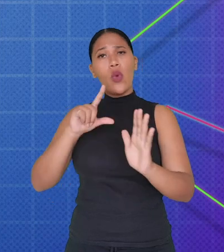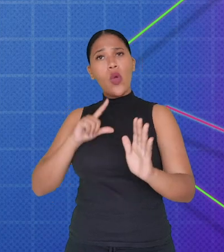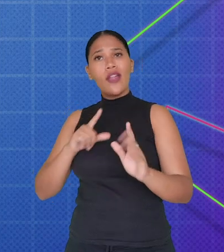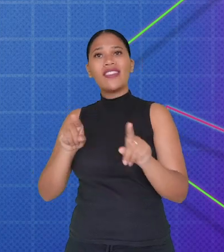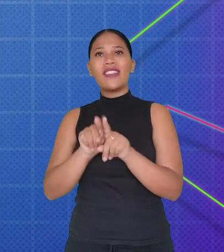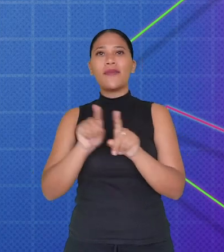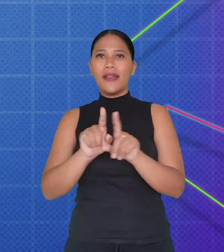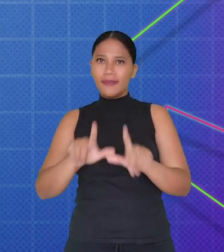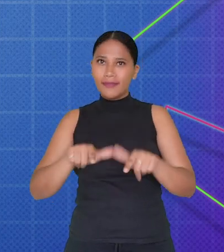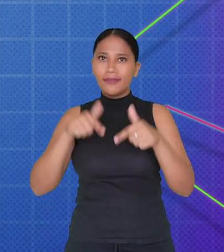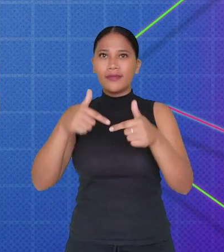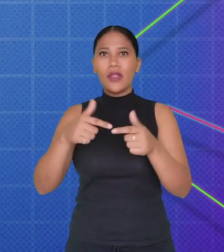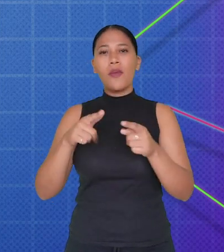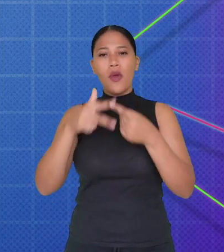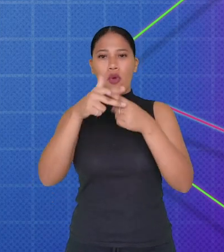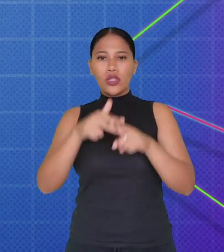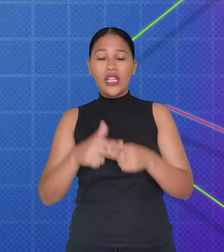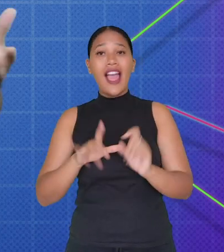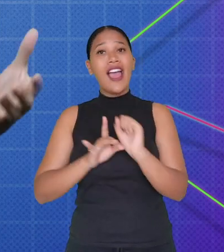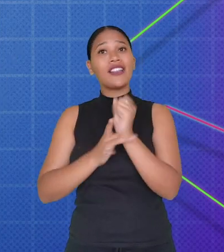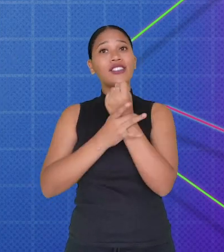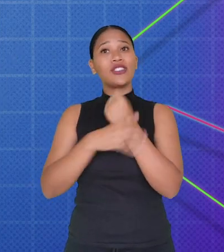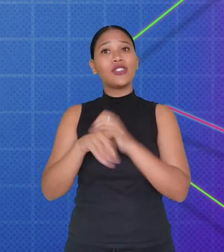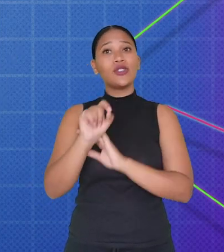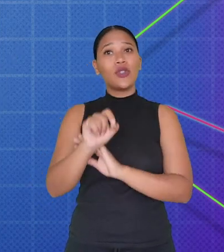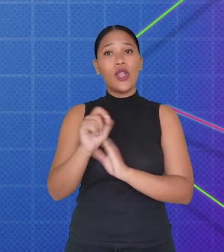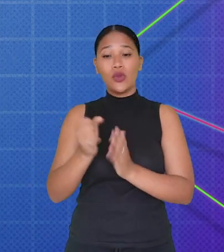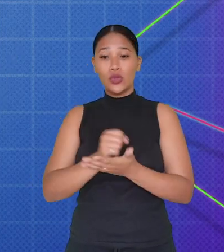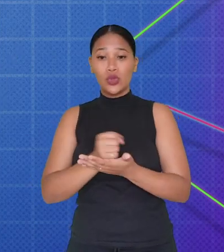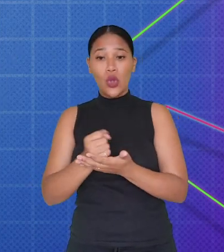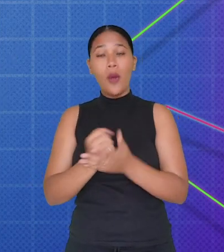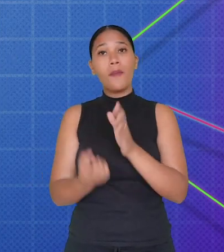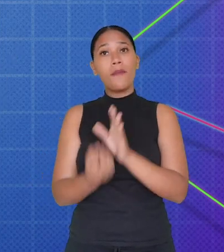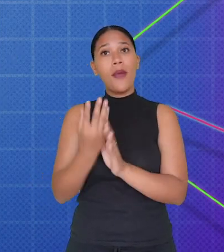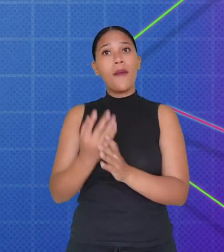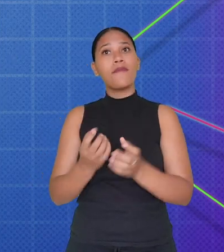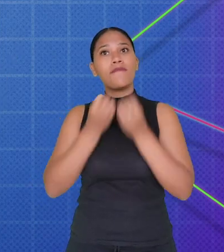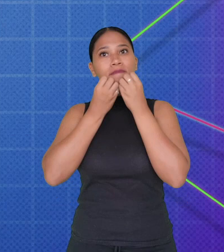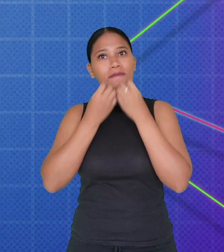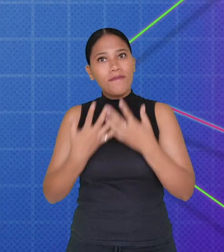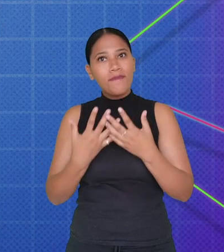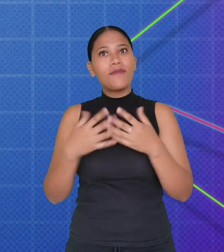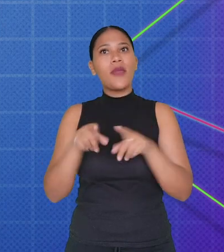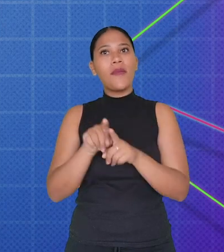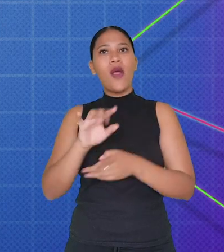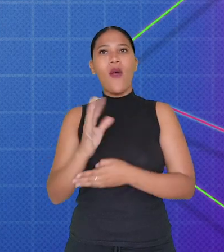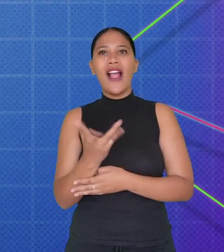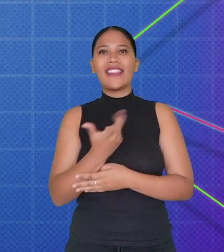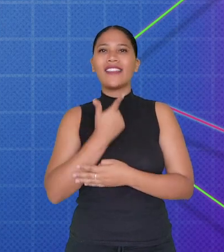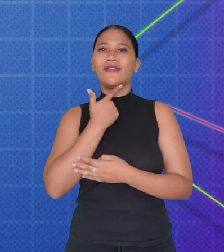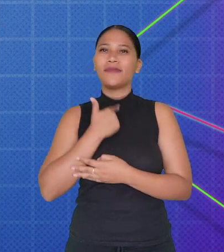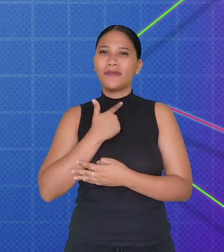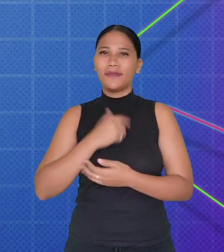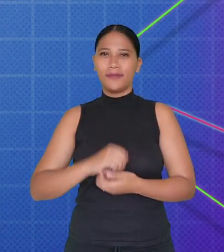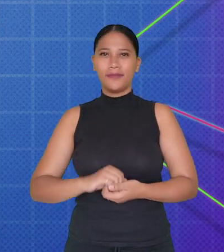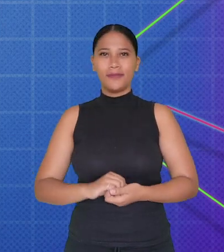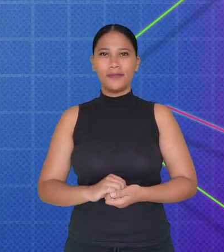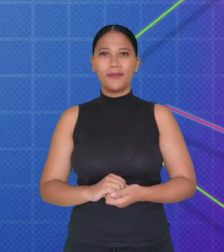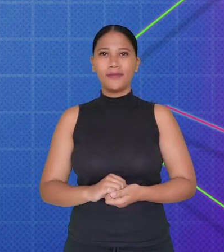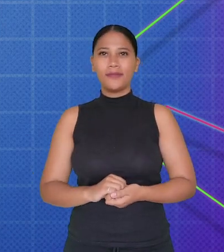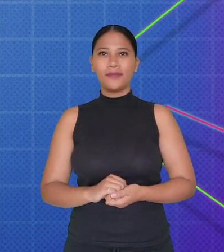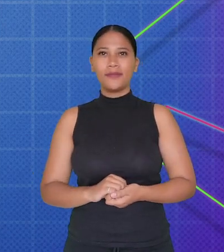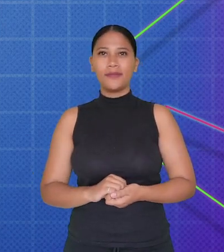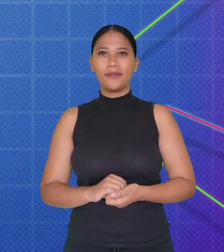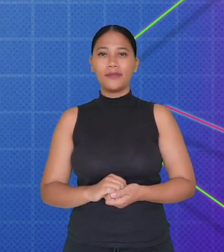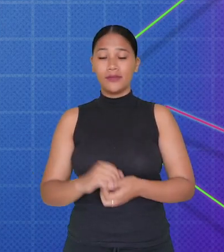antecedência e tomar medidas para corrigi-los garantindo assim que o jogo seja produzido de maneira eficiente e com a qualidade desejada